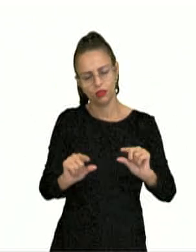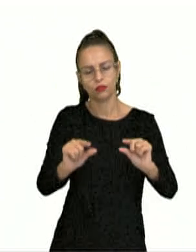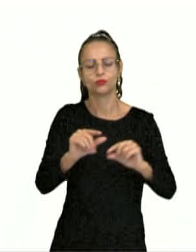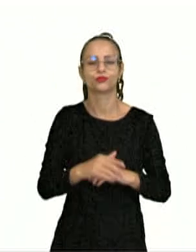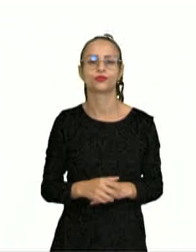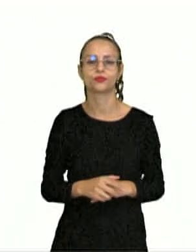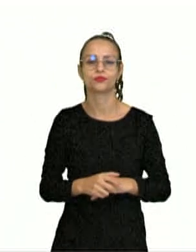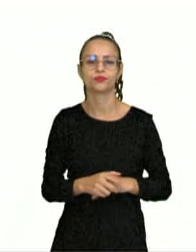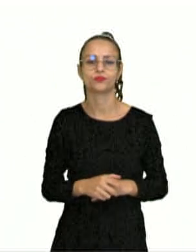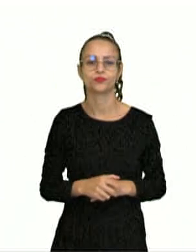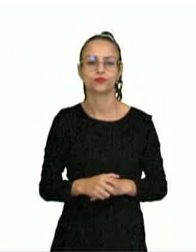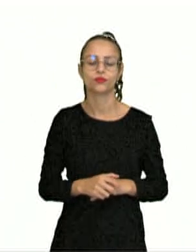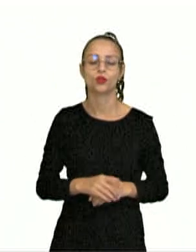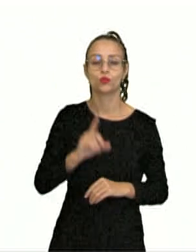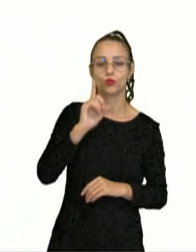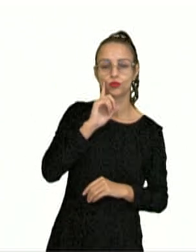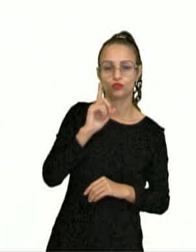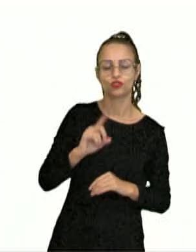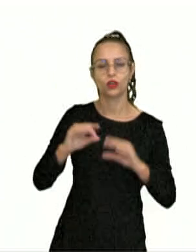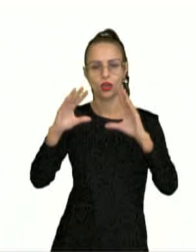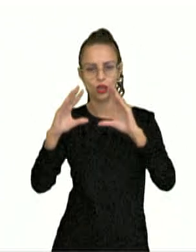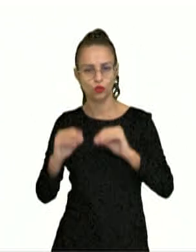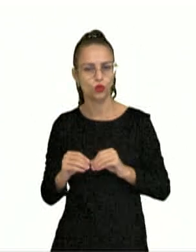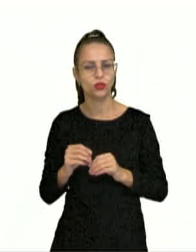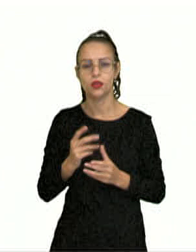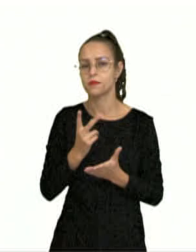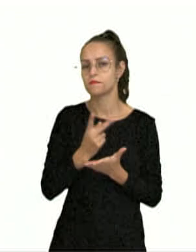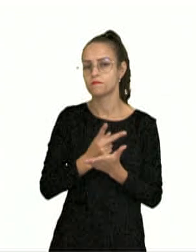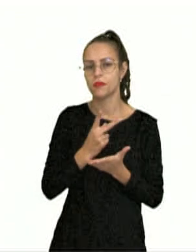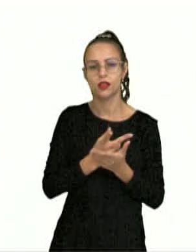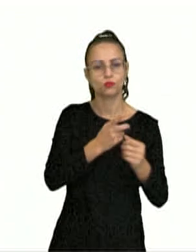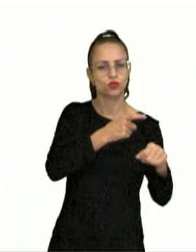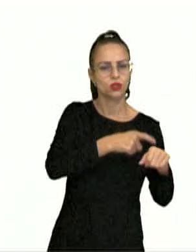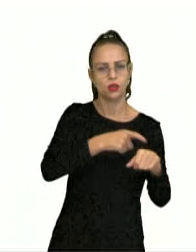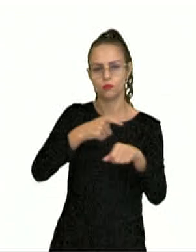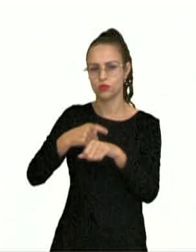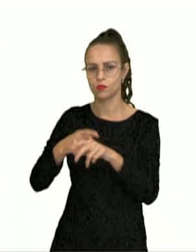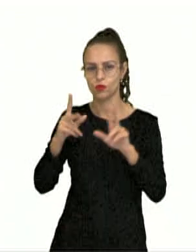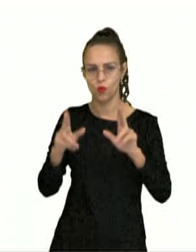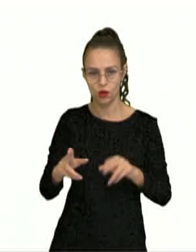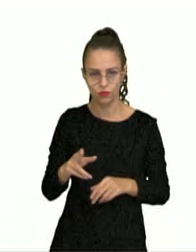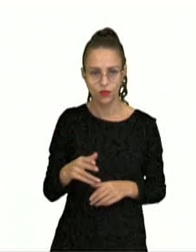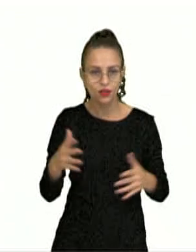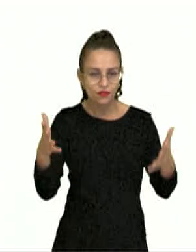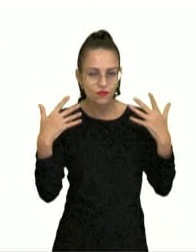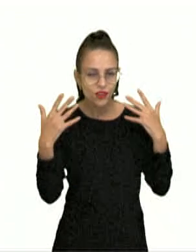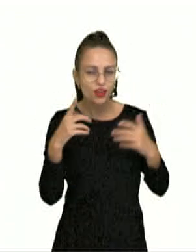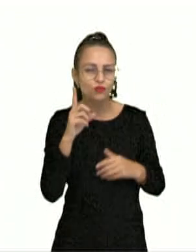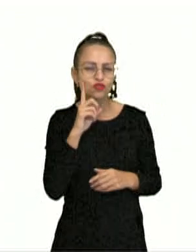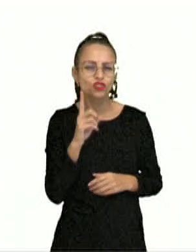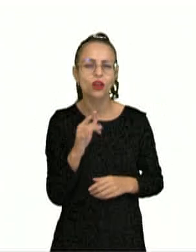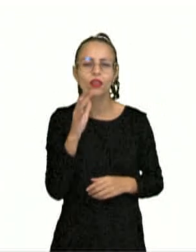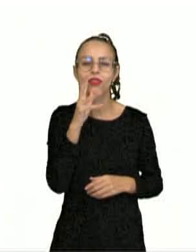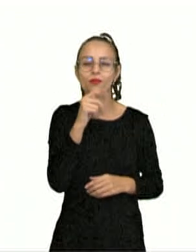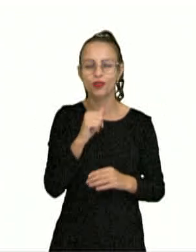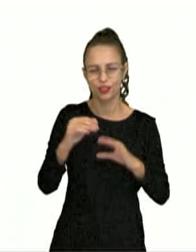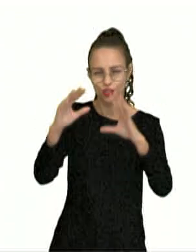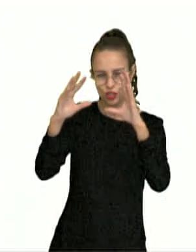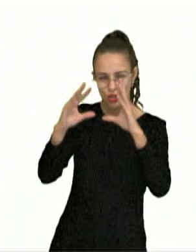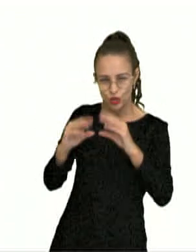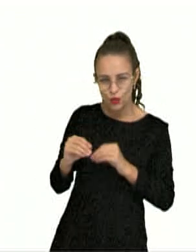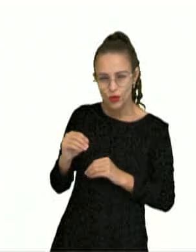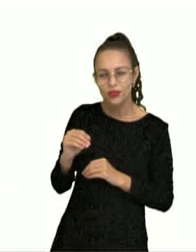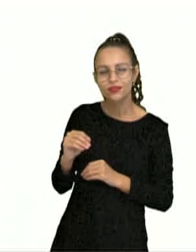pelo Sol. O dia e a noite vão ter a mesma duração. Então, se no verão eu tenho dias longos e noites mais curtas,